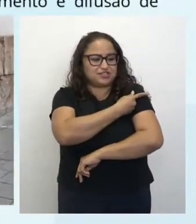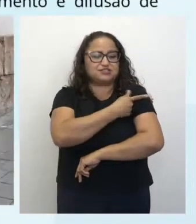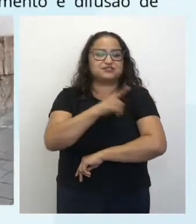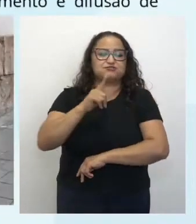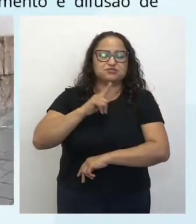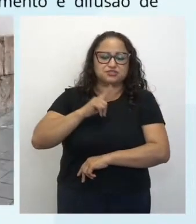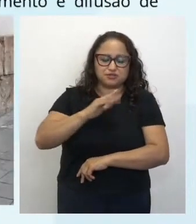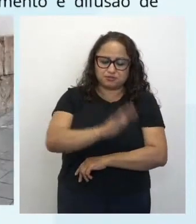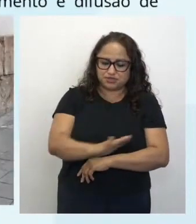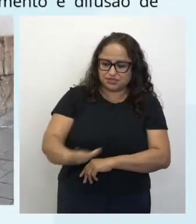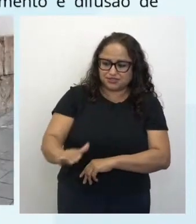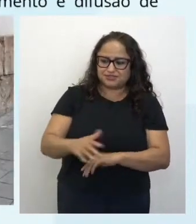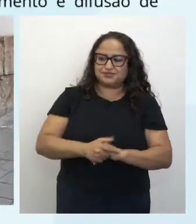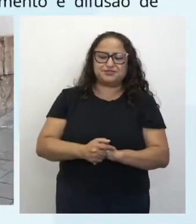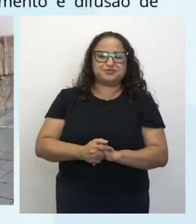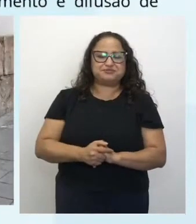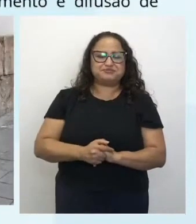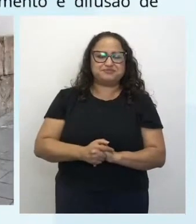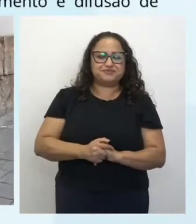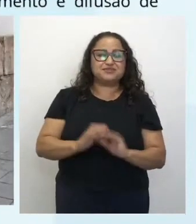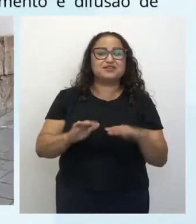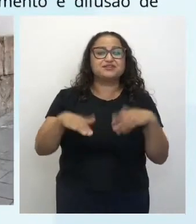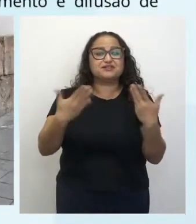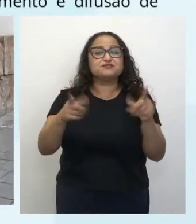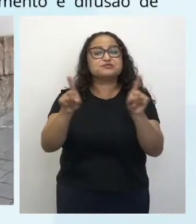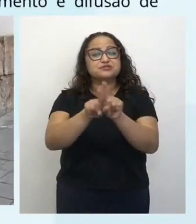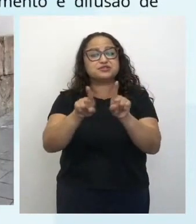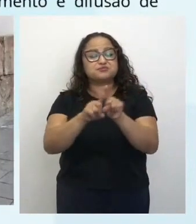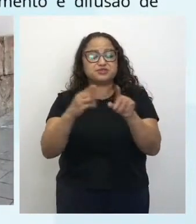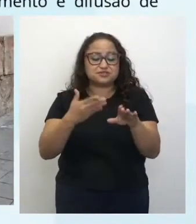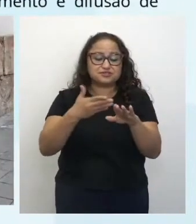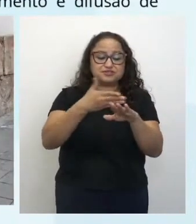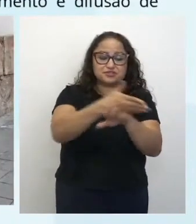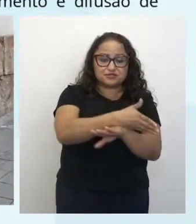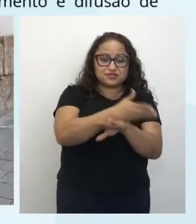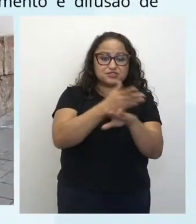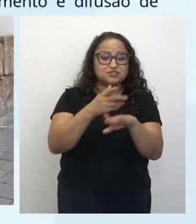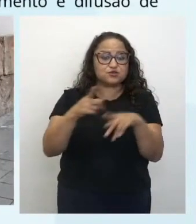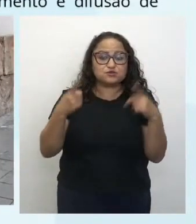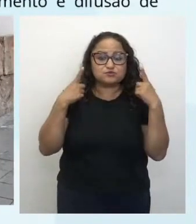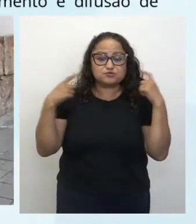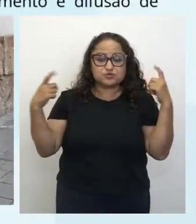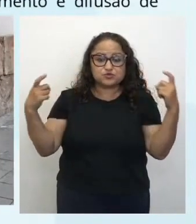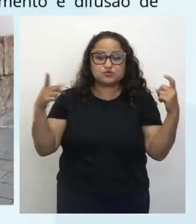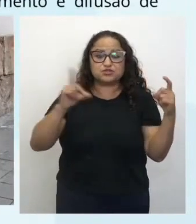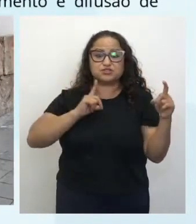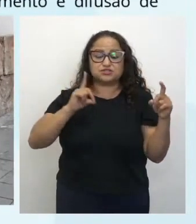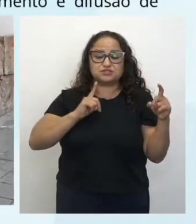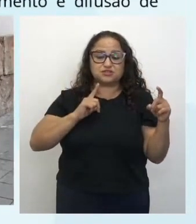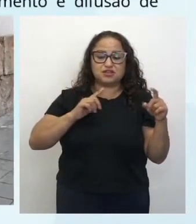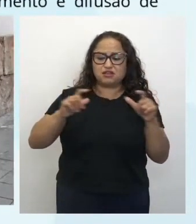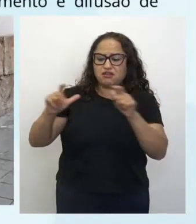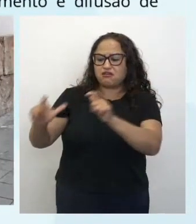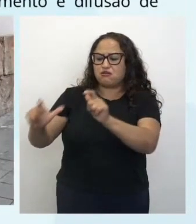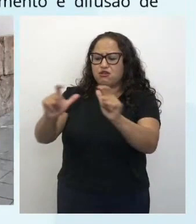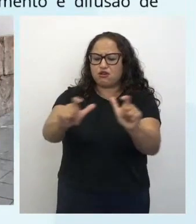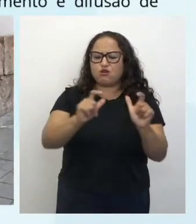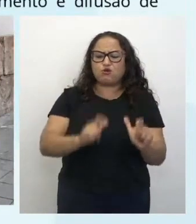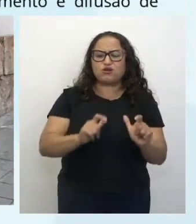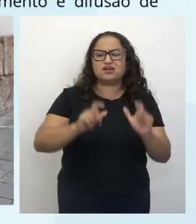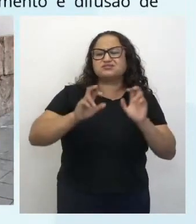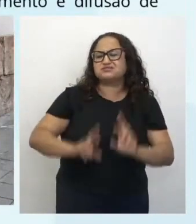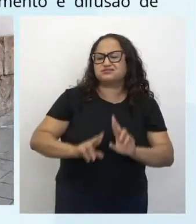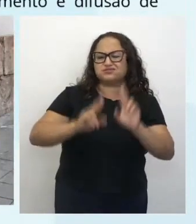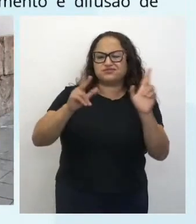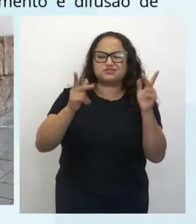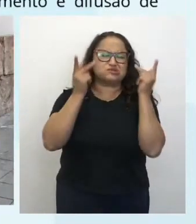bom? Olha só. E nós temos também, gente, as intervenções sonoras em locais não convencionais, que é o mais comum, né, que a gente